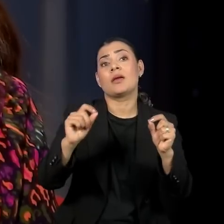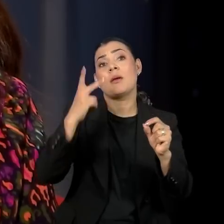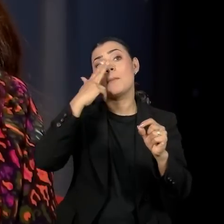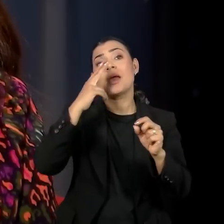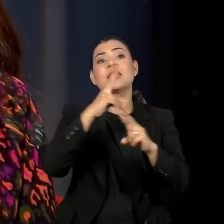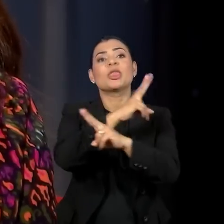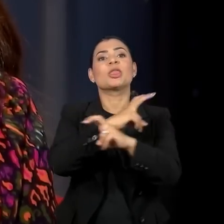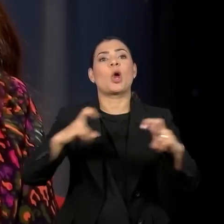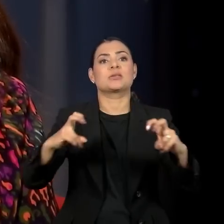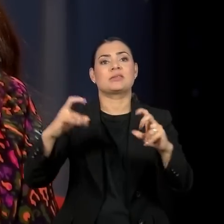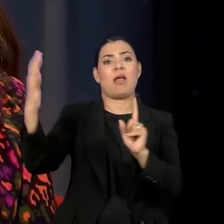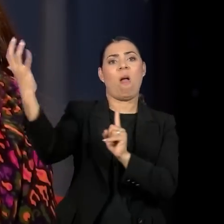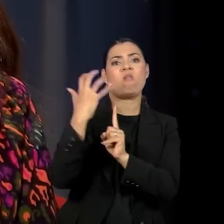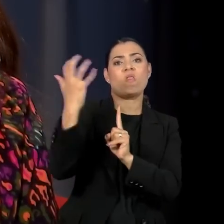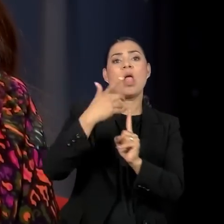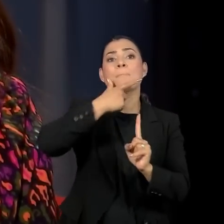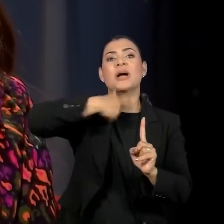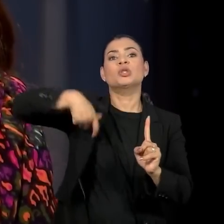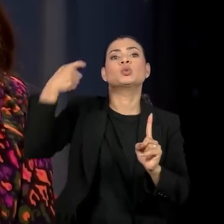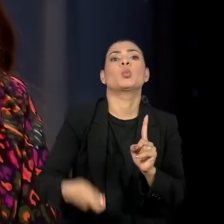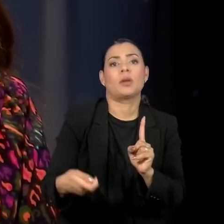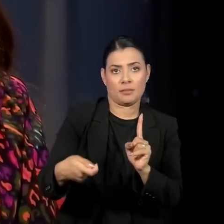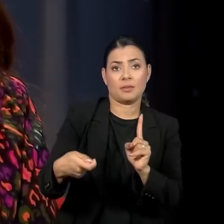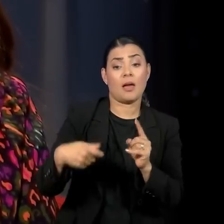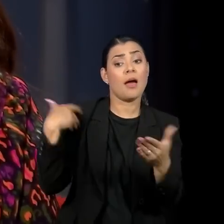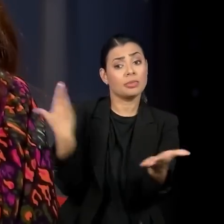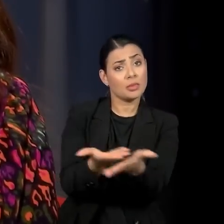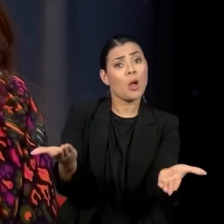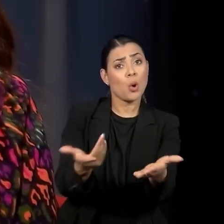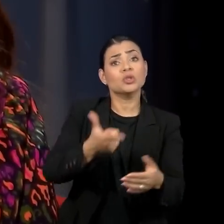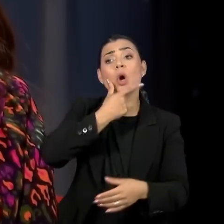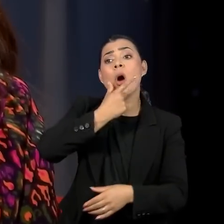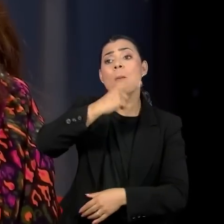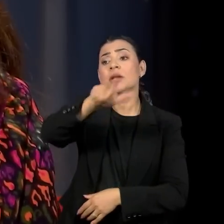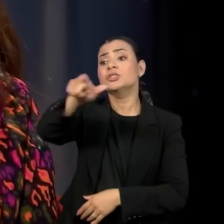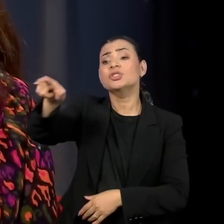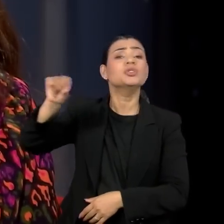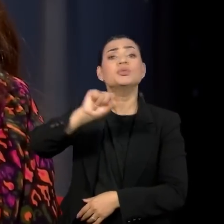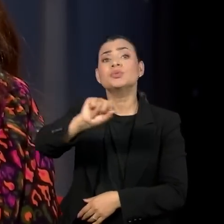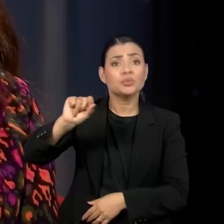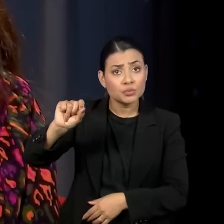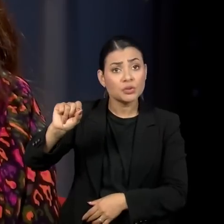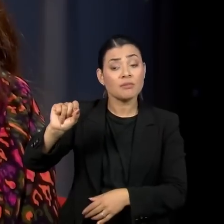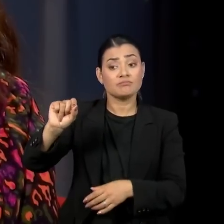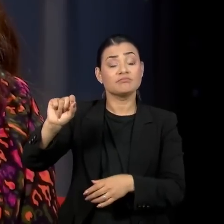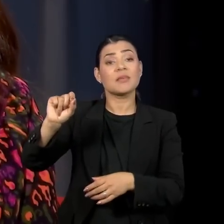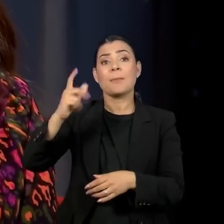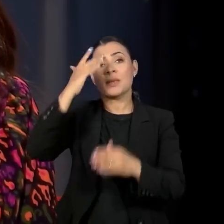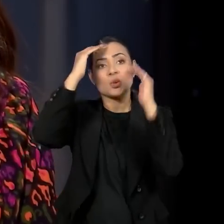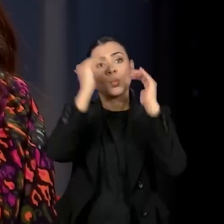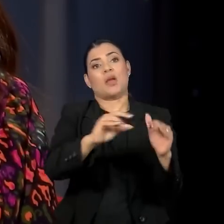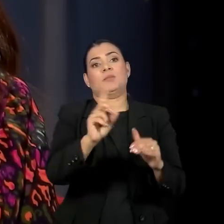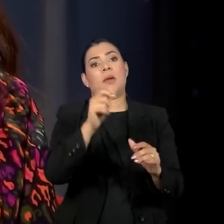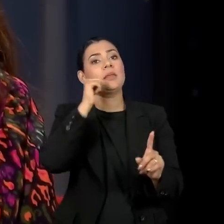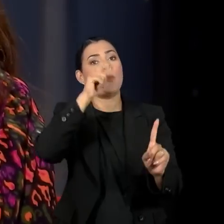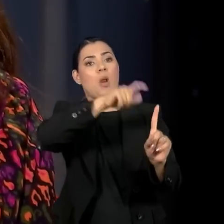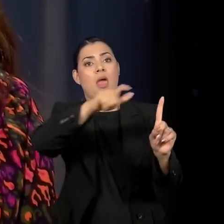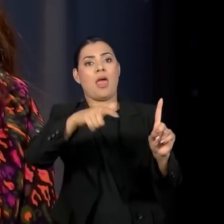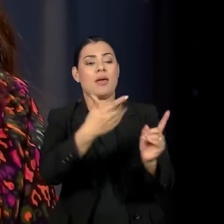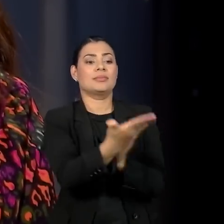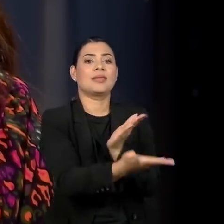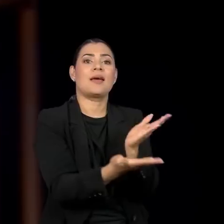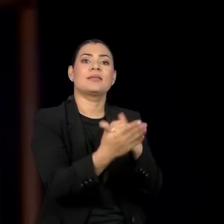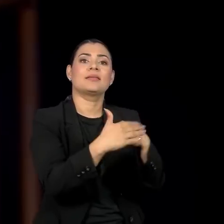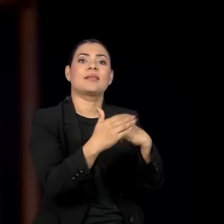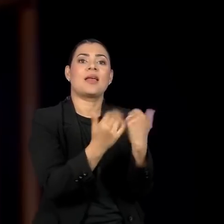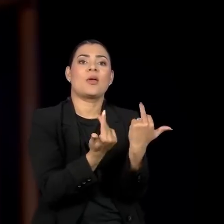tóxica masculina, de como Hum, nós estamos criando homens ainda hoje, hum. ainda estamos criando homens que não respeitam e não tratam as mulheres